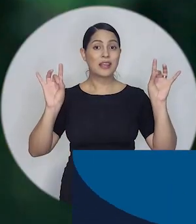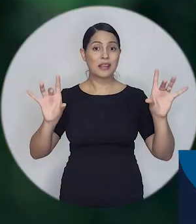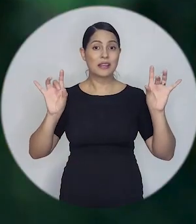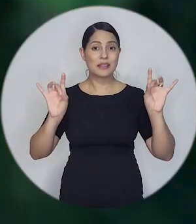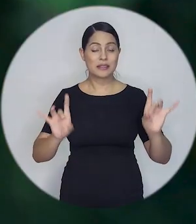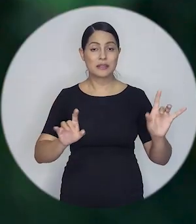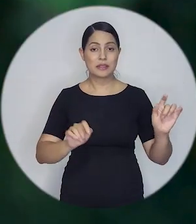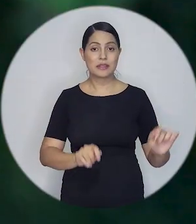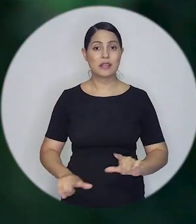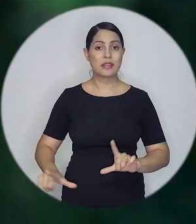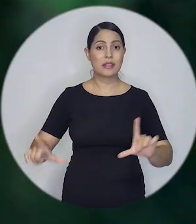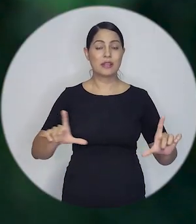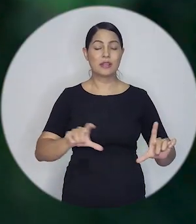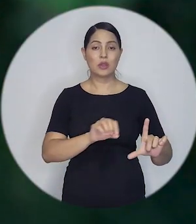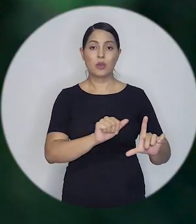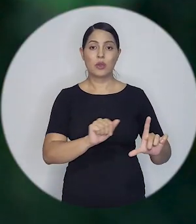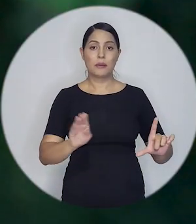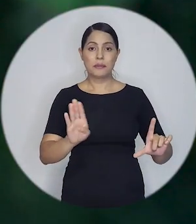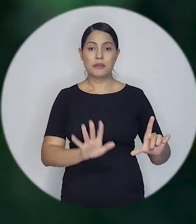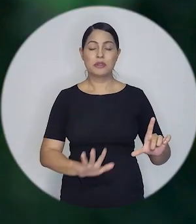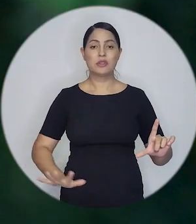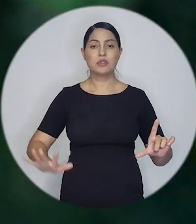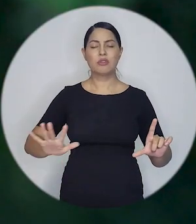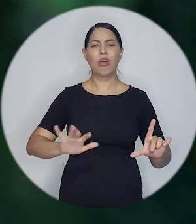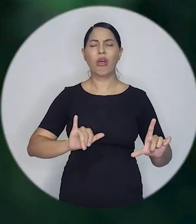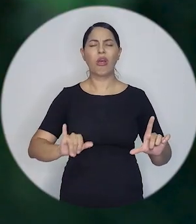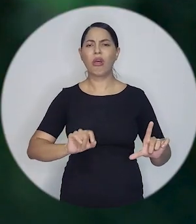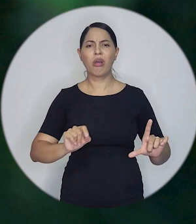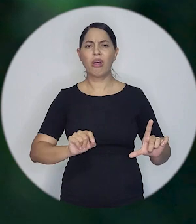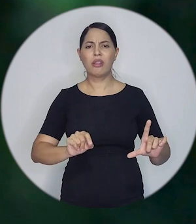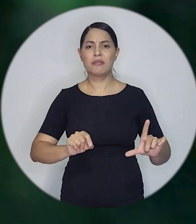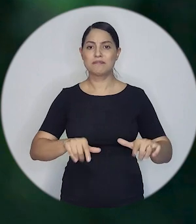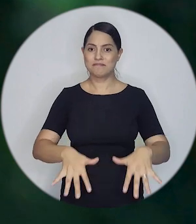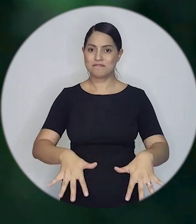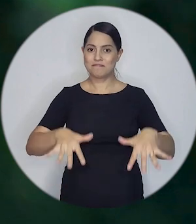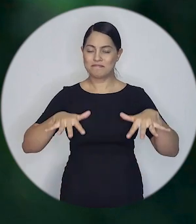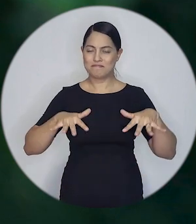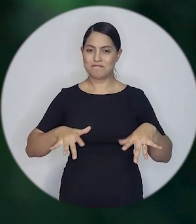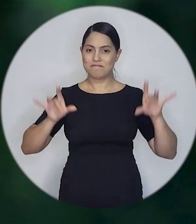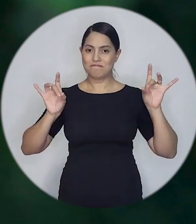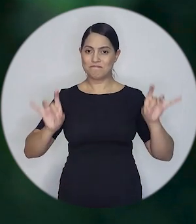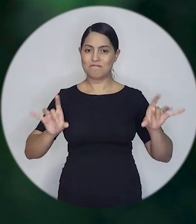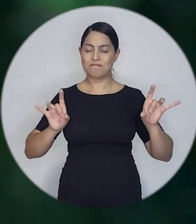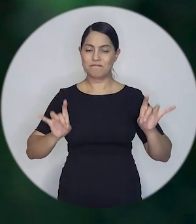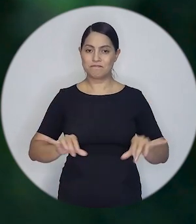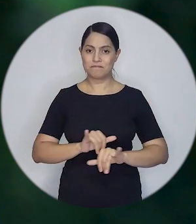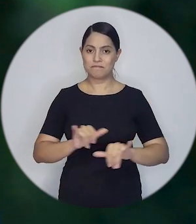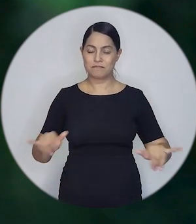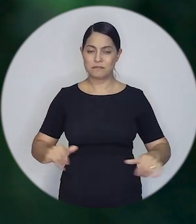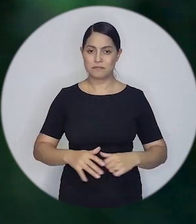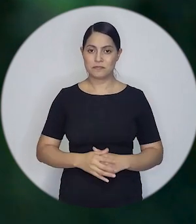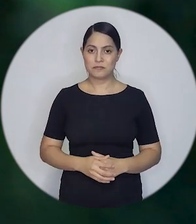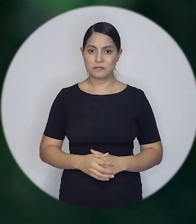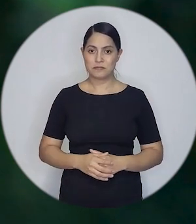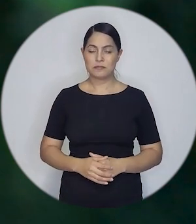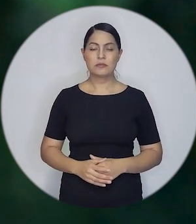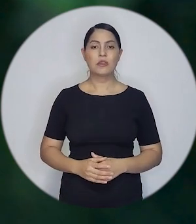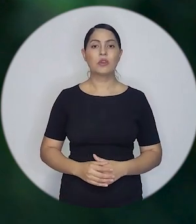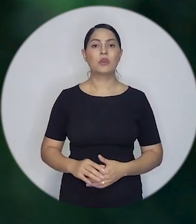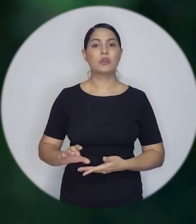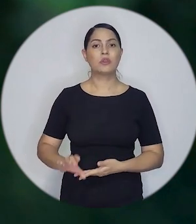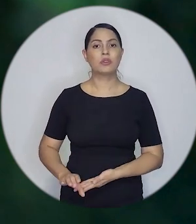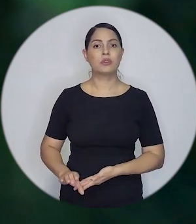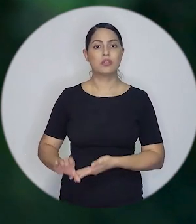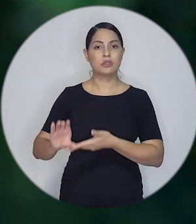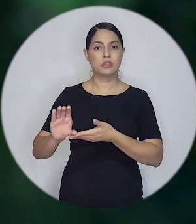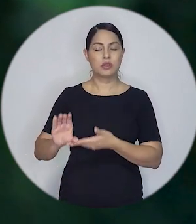O órgão especial da OAB Nacional definiu em sessão ordinária que conselheiros de tribunais de contas que deixarem o cargo público